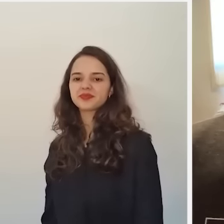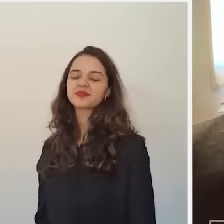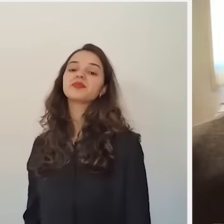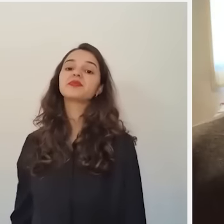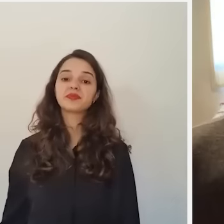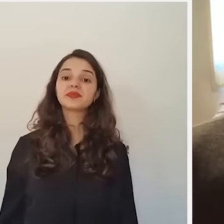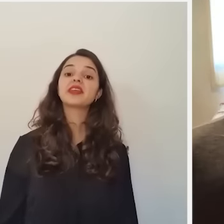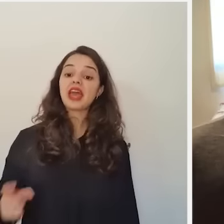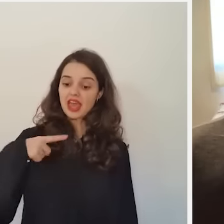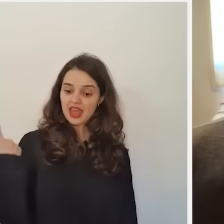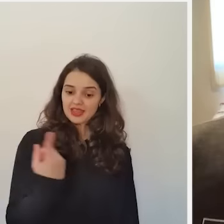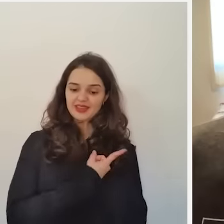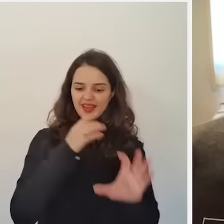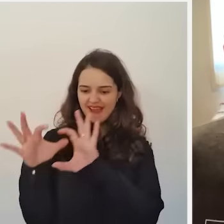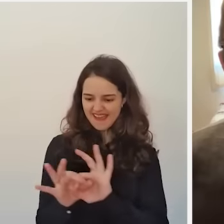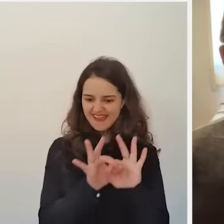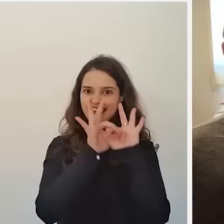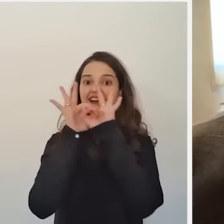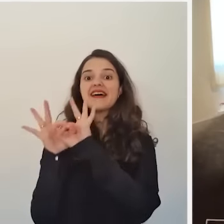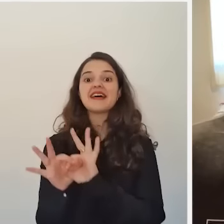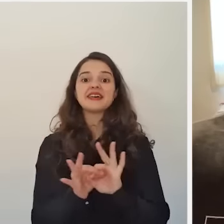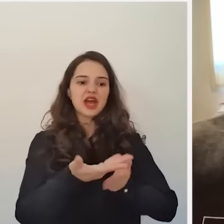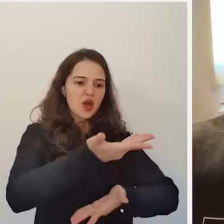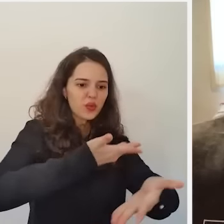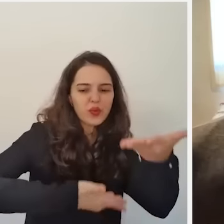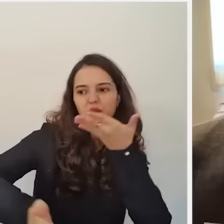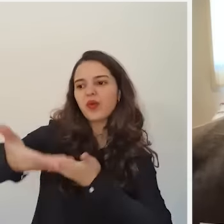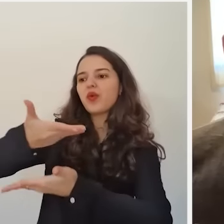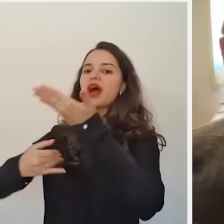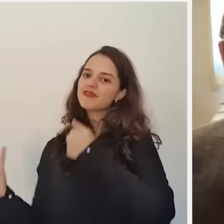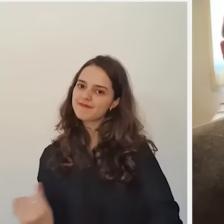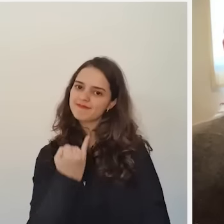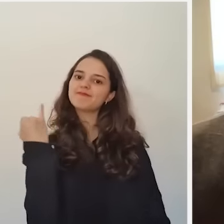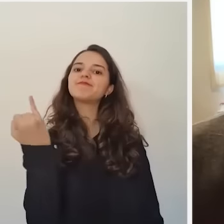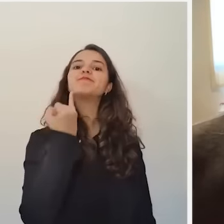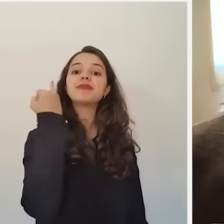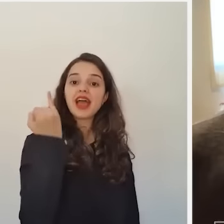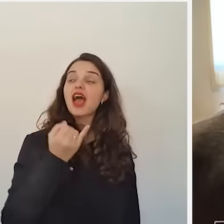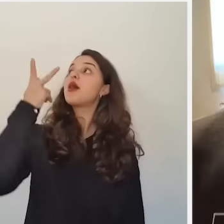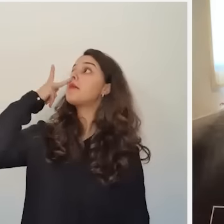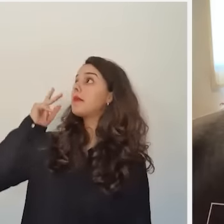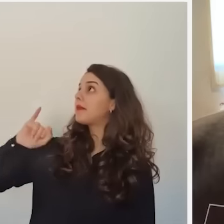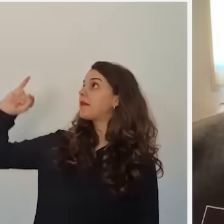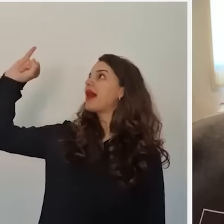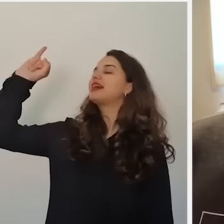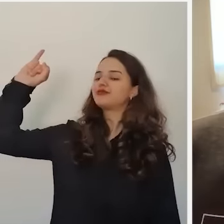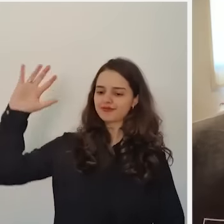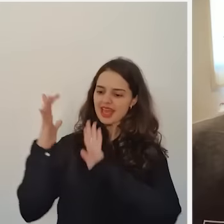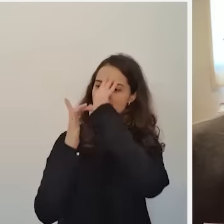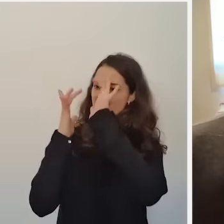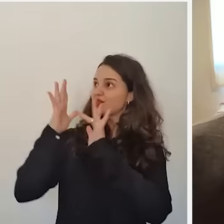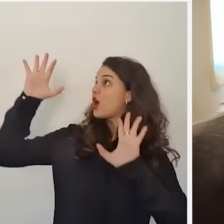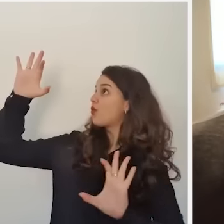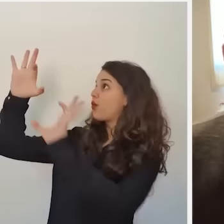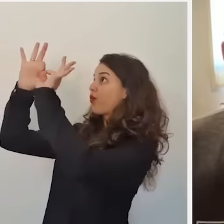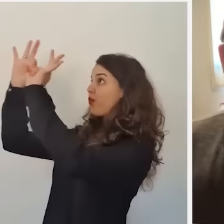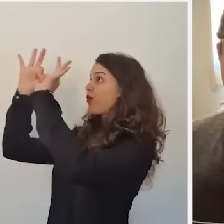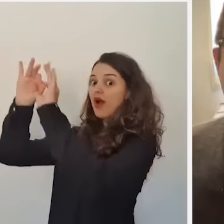temos que ser um como Pai em Cristo É temos que ser